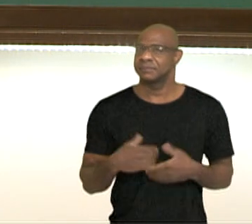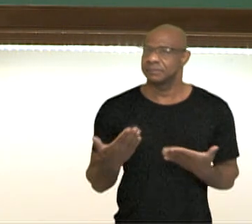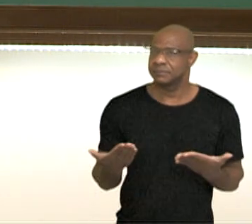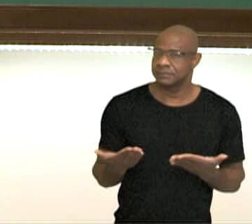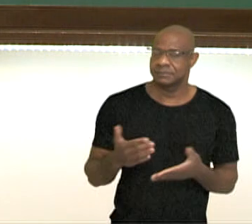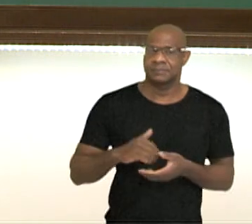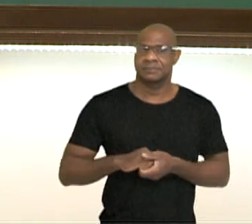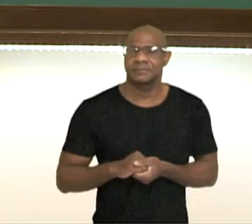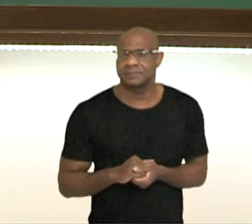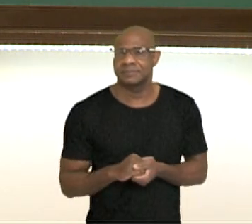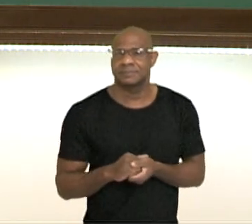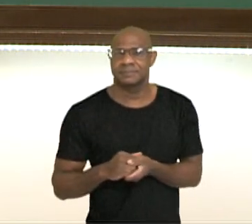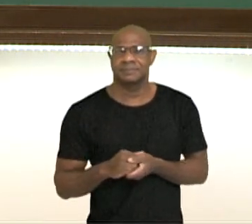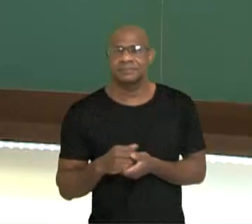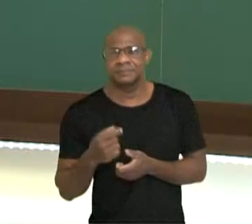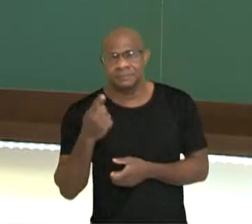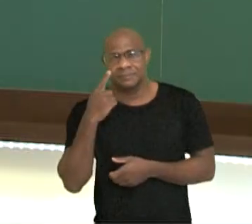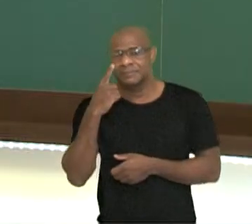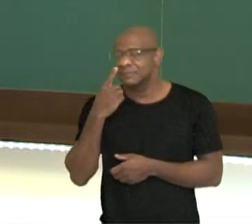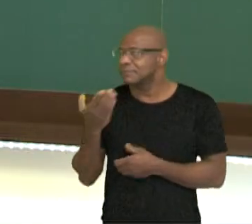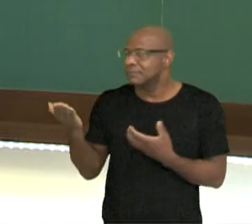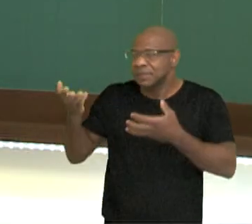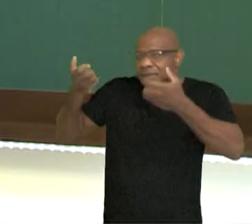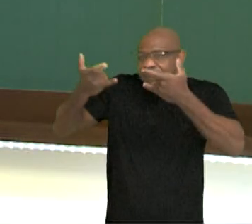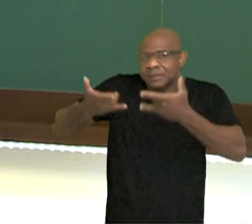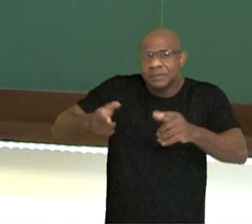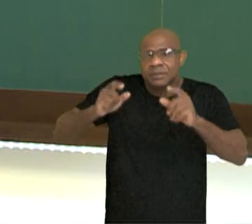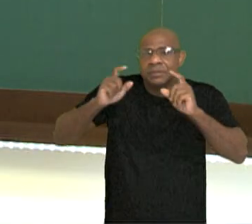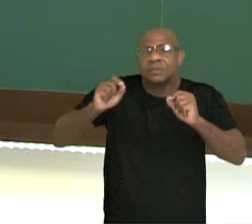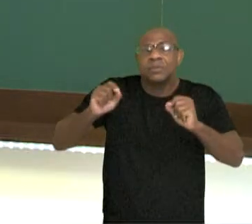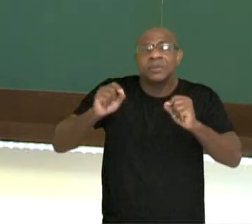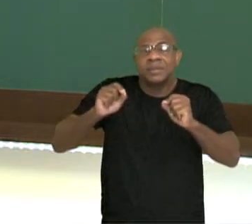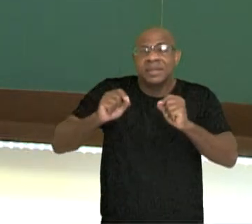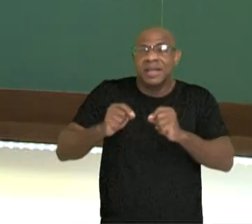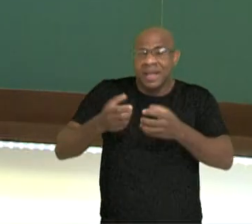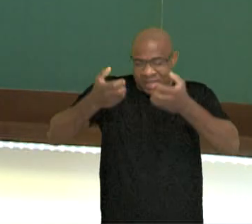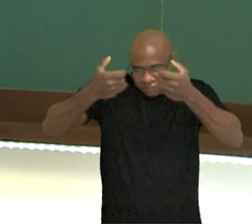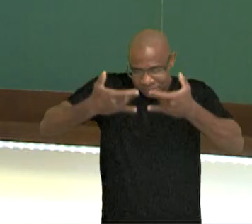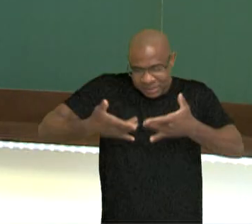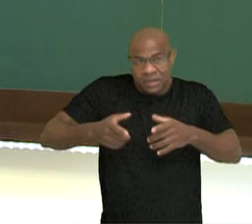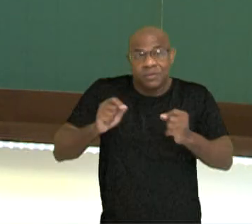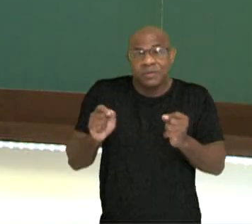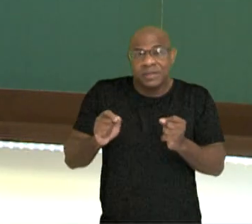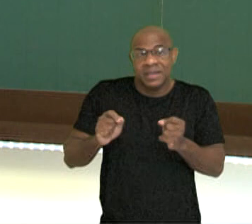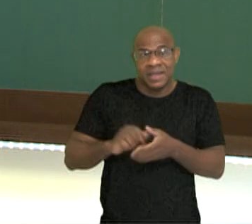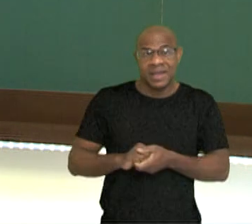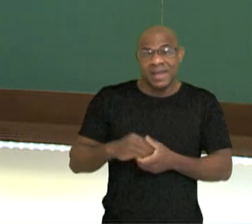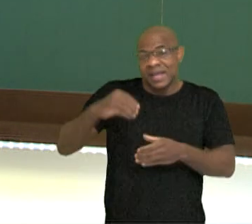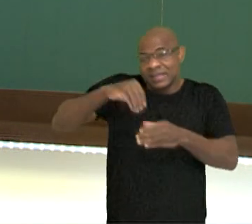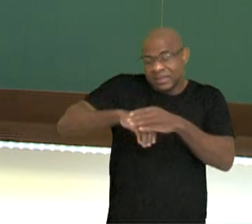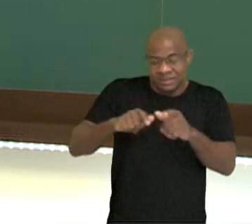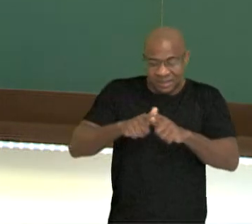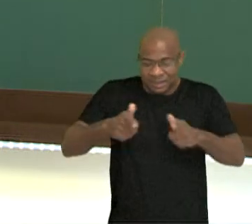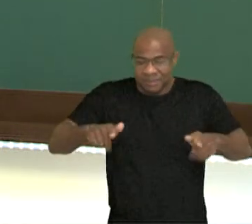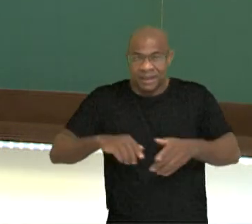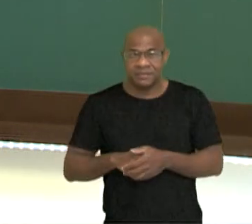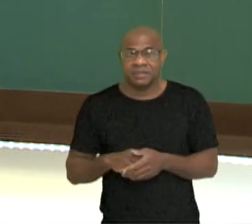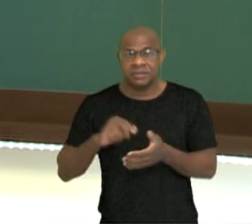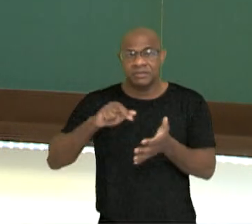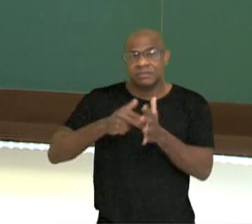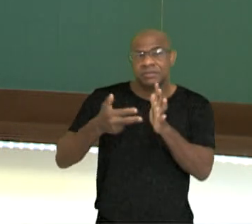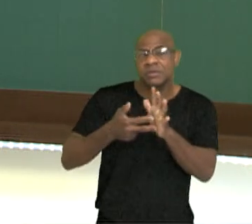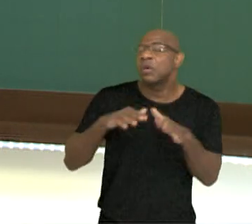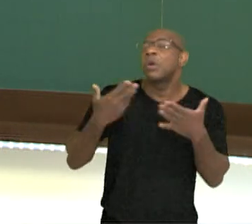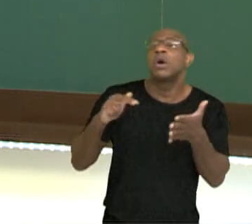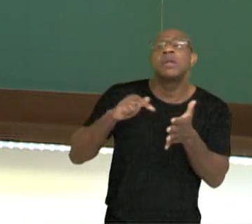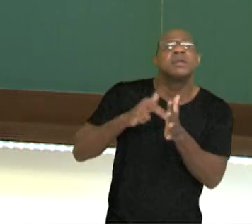Atentem, minha gente, estamos falando de um recurso expressivo da língua, das figuras de linguagem, né? Uma foca de 19 anos, é claro que ela não